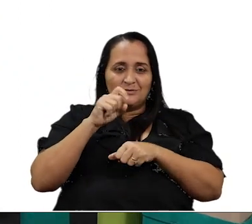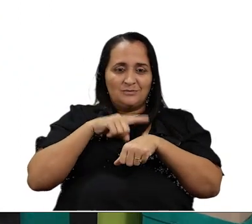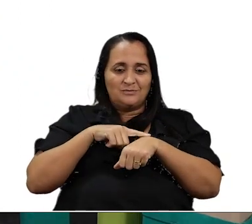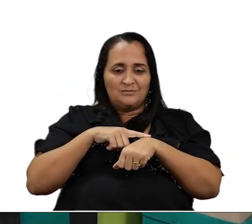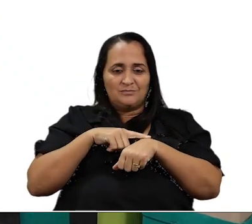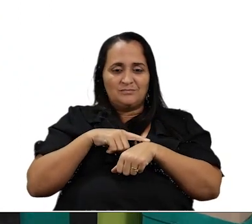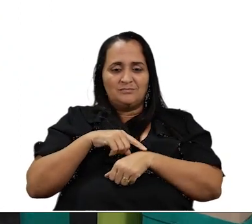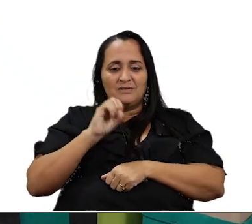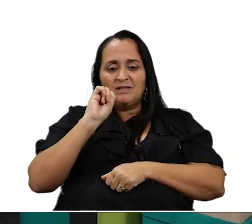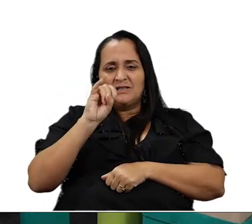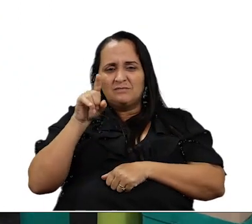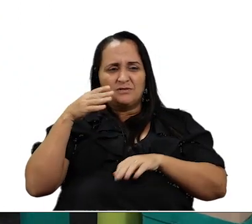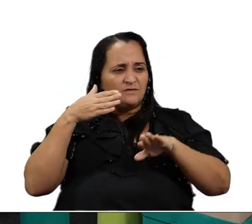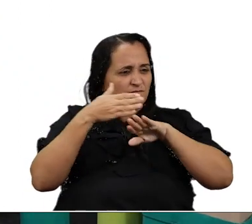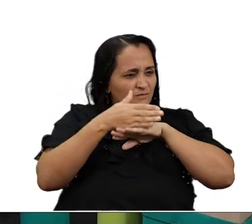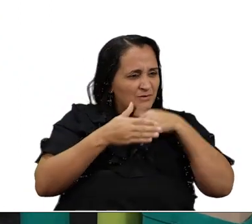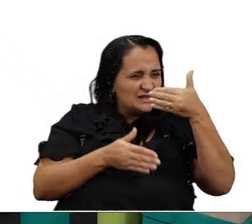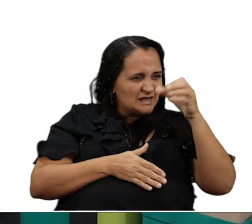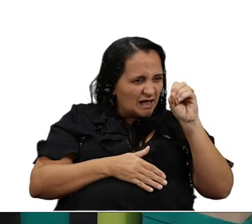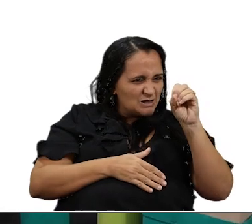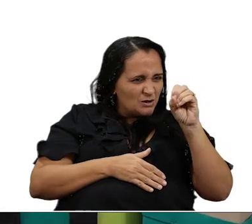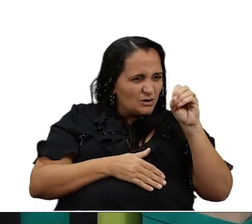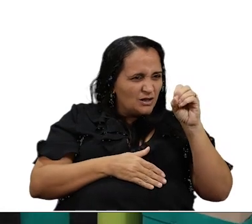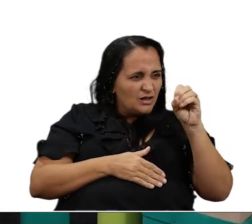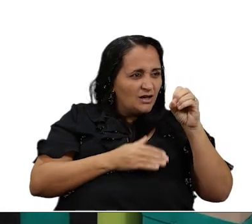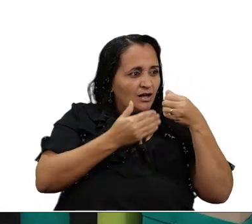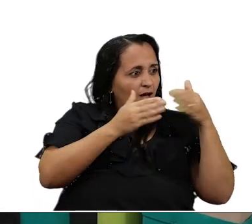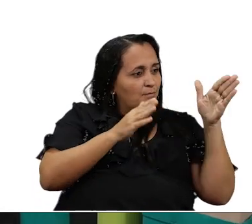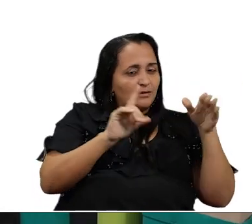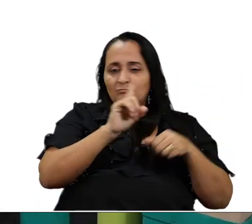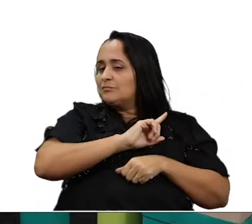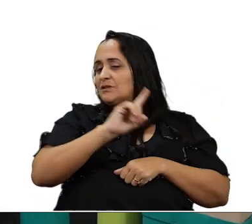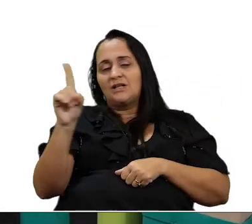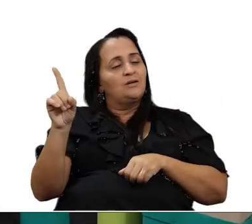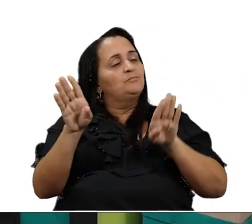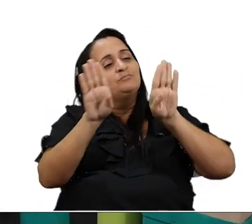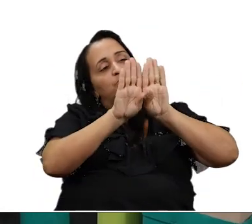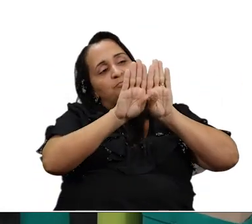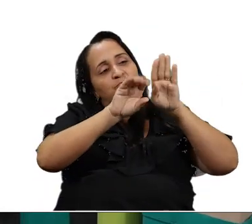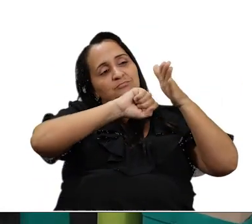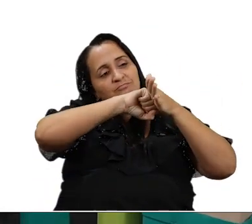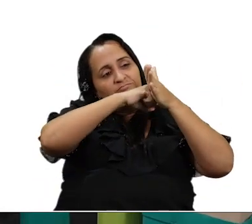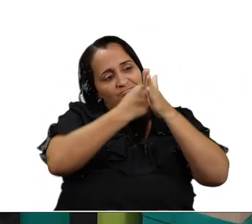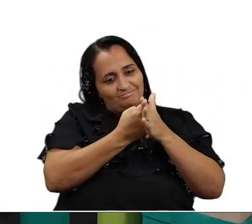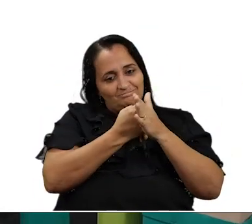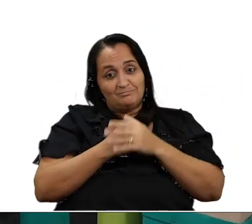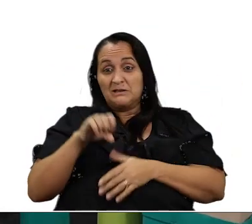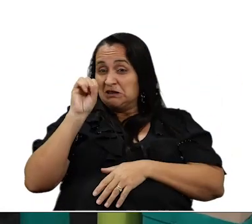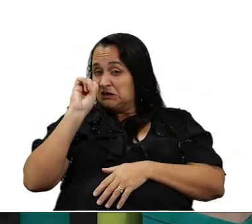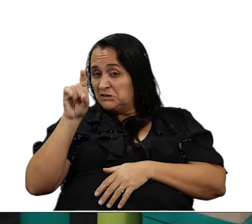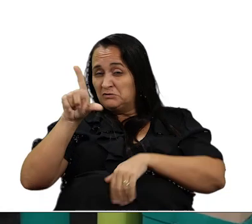aberto? Pá, não. Se você chegar às 20 horas, vai encontrar aberto? Pá,